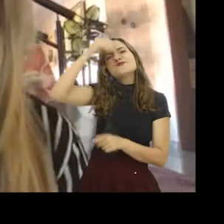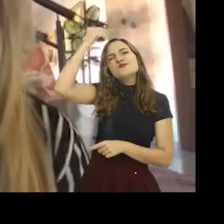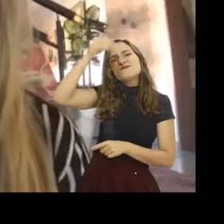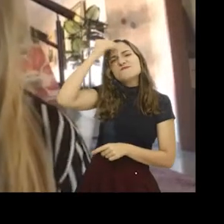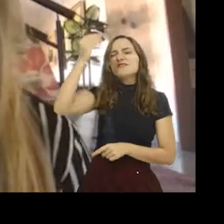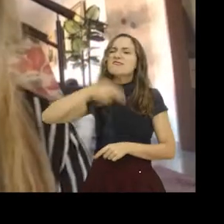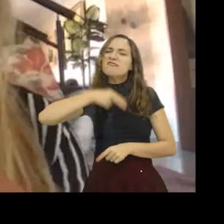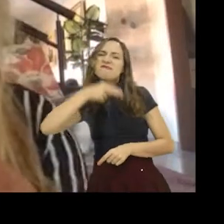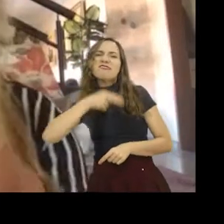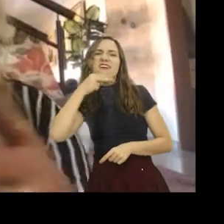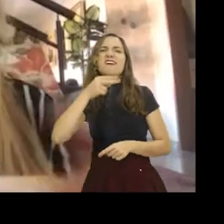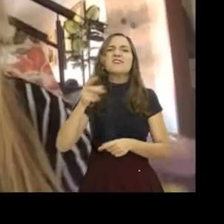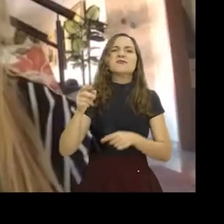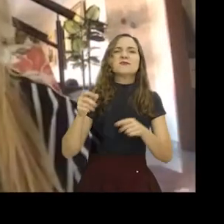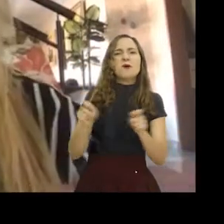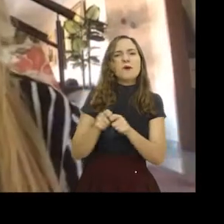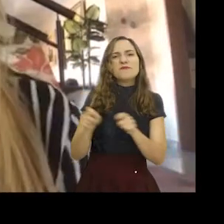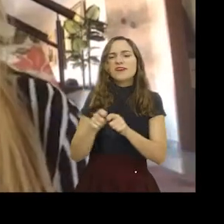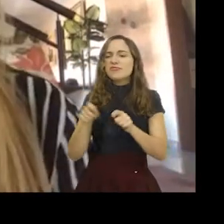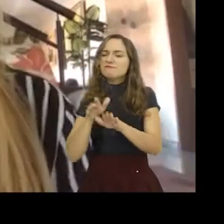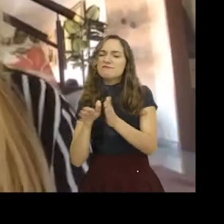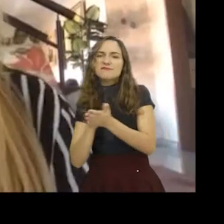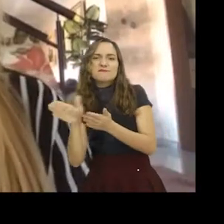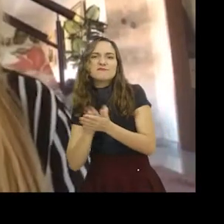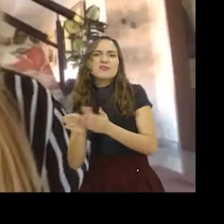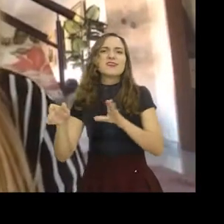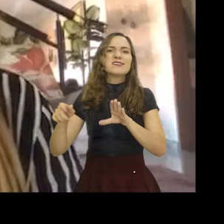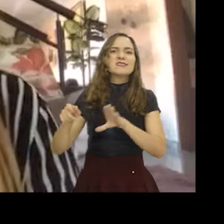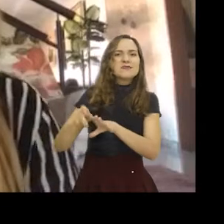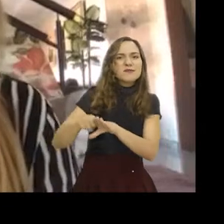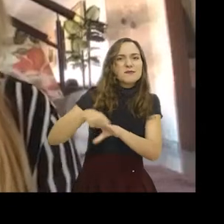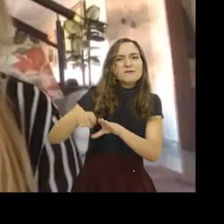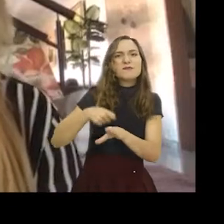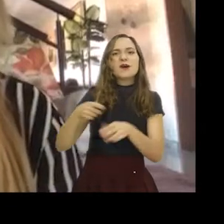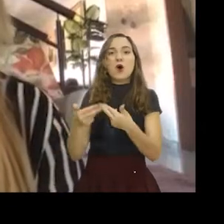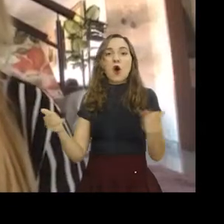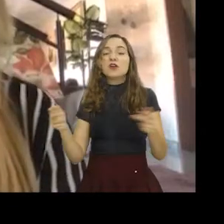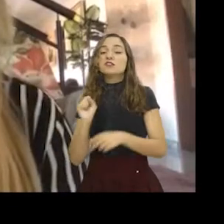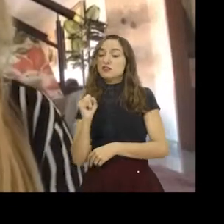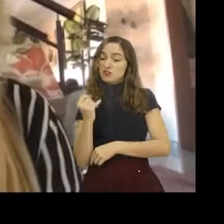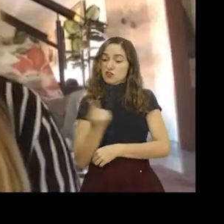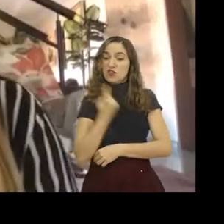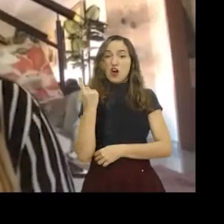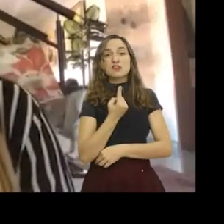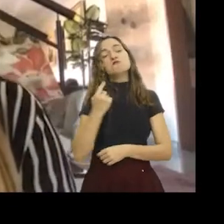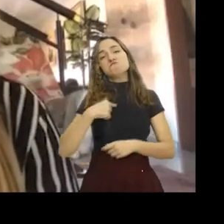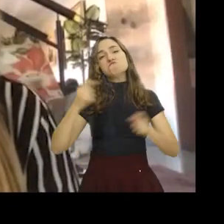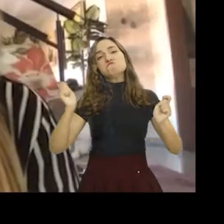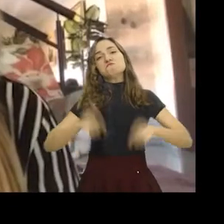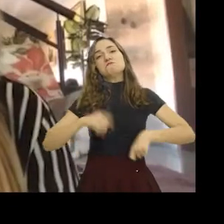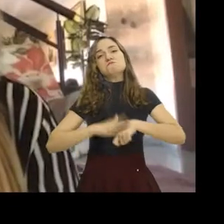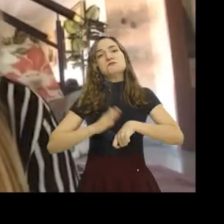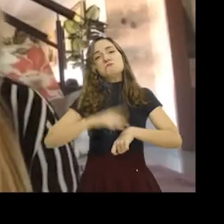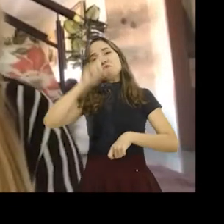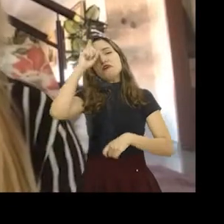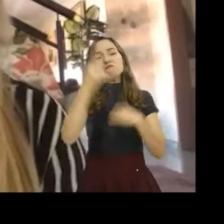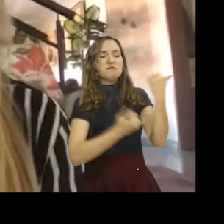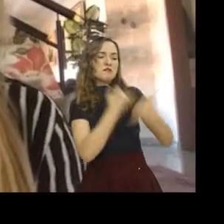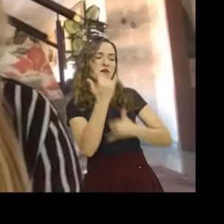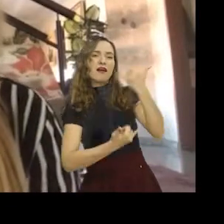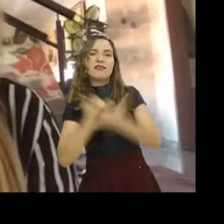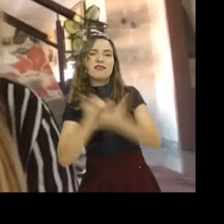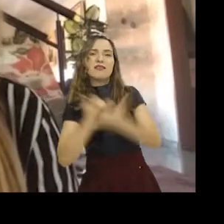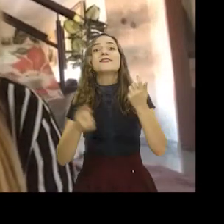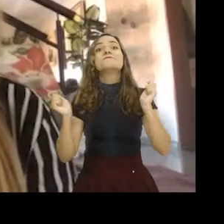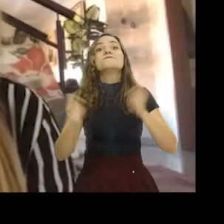o neto do sapateiro. Mesmo quando está sozinha, inventa uma brincadeira e